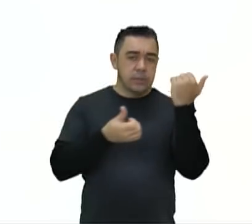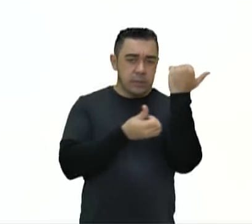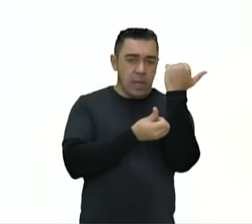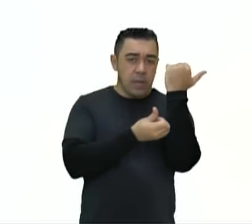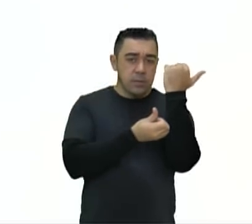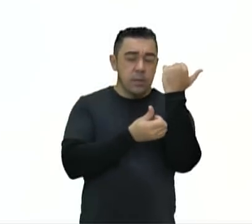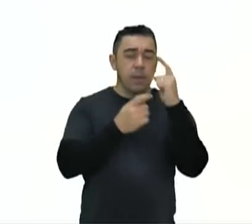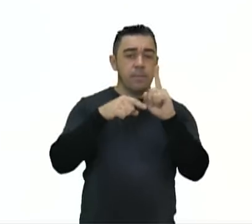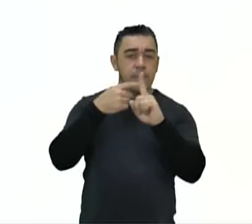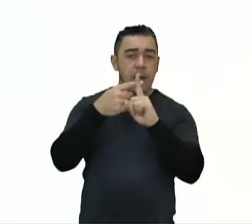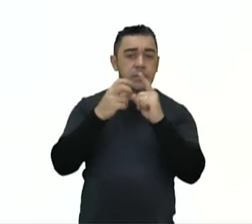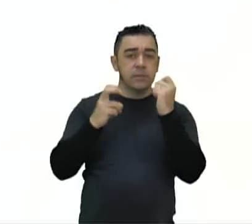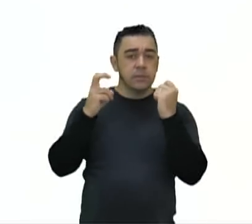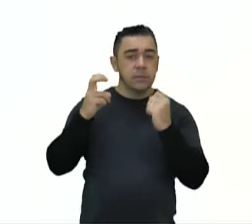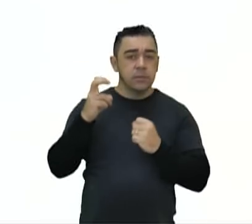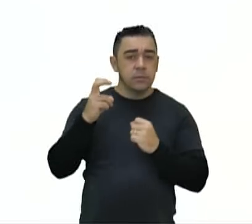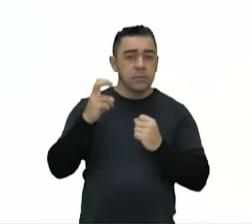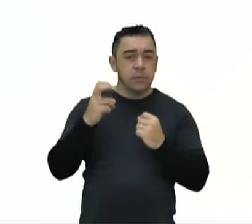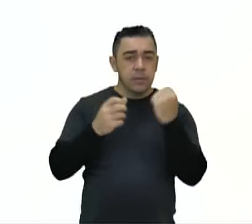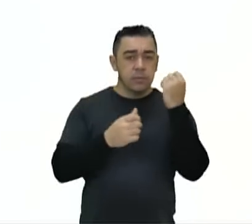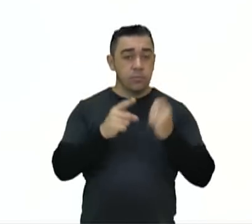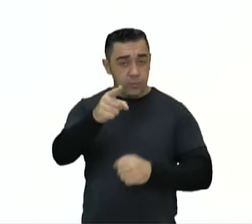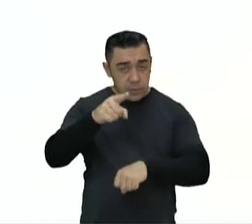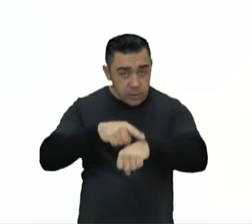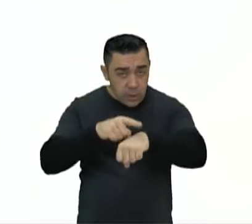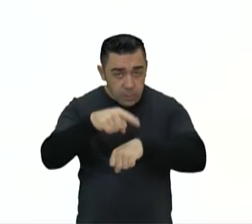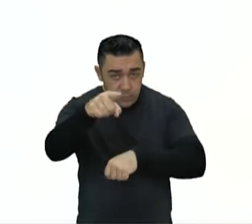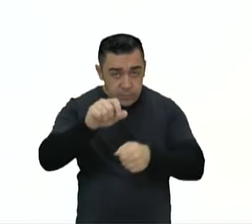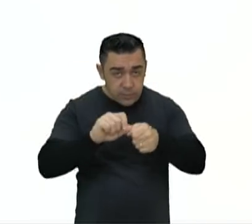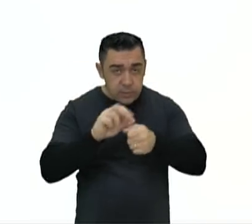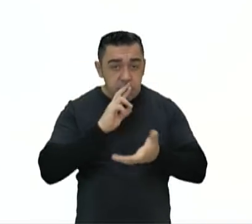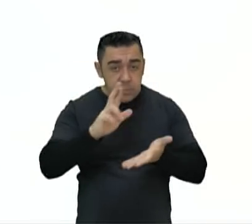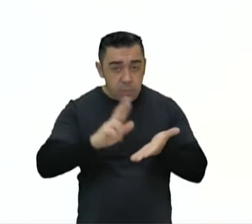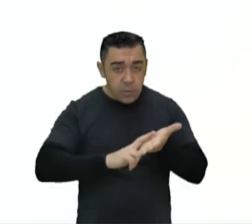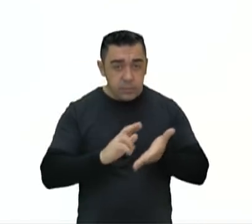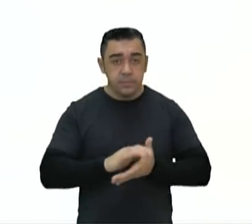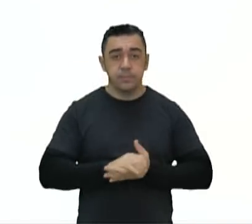temperatura final? Um tempo para resolver essa atividade.